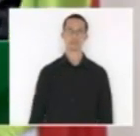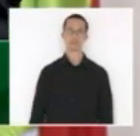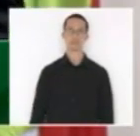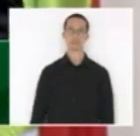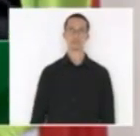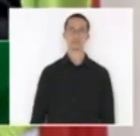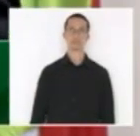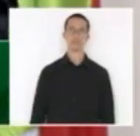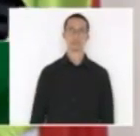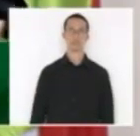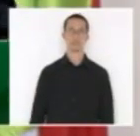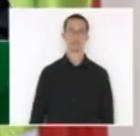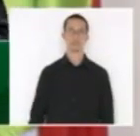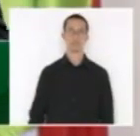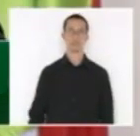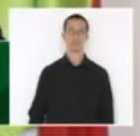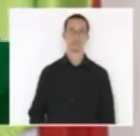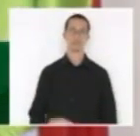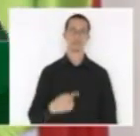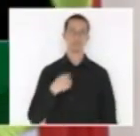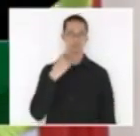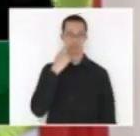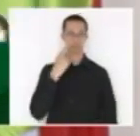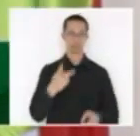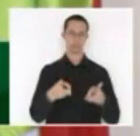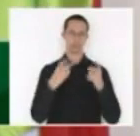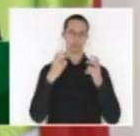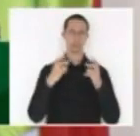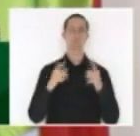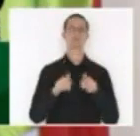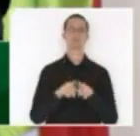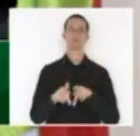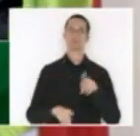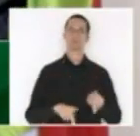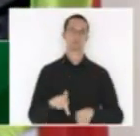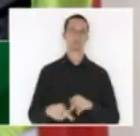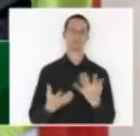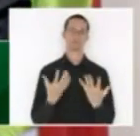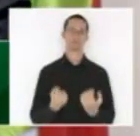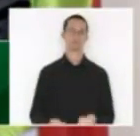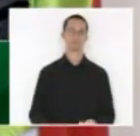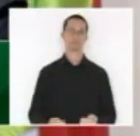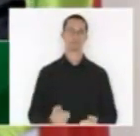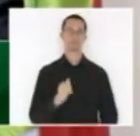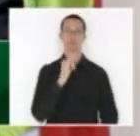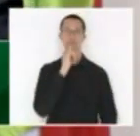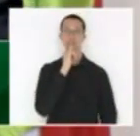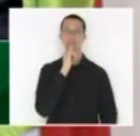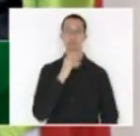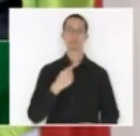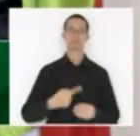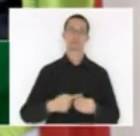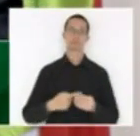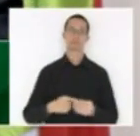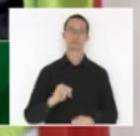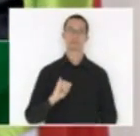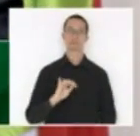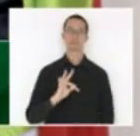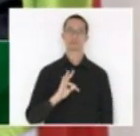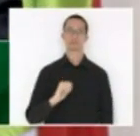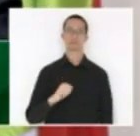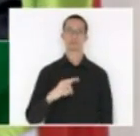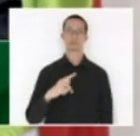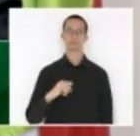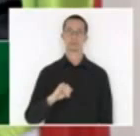eu vejo, e a população não aceita, e vou citar um exemplo. Itapiranga, os dois